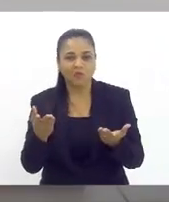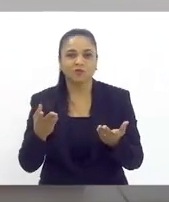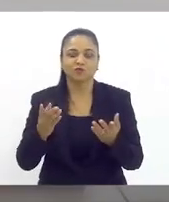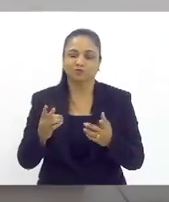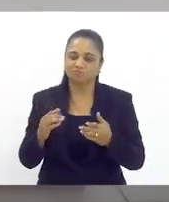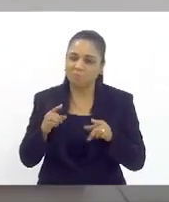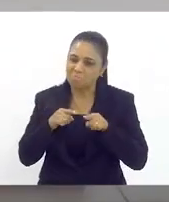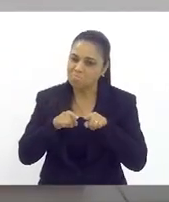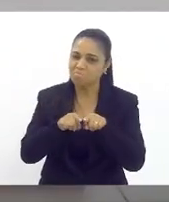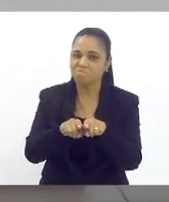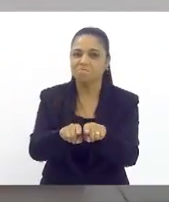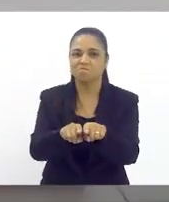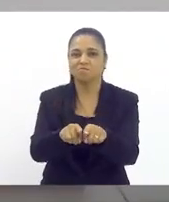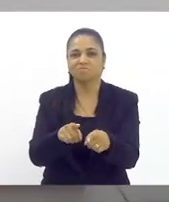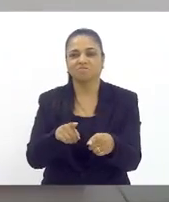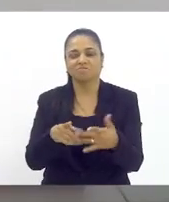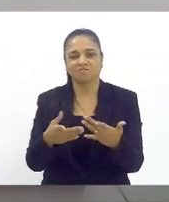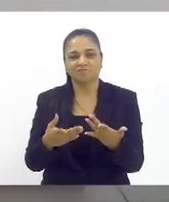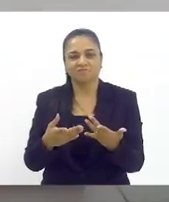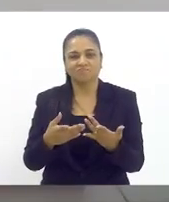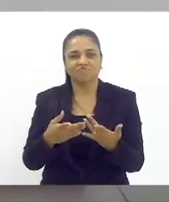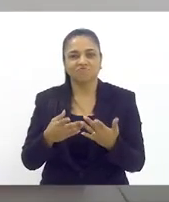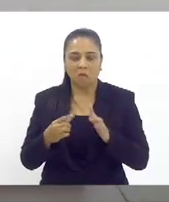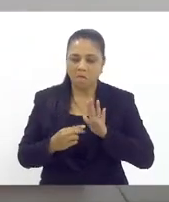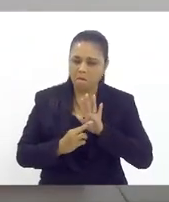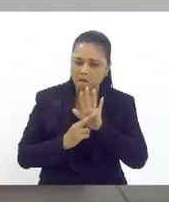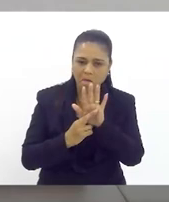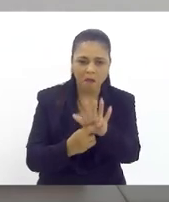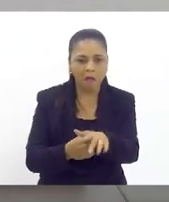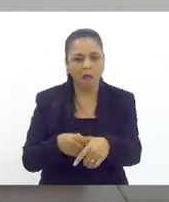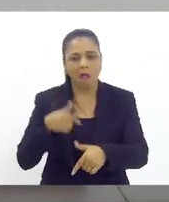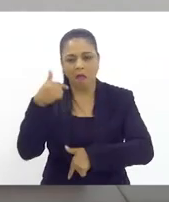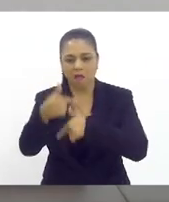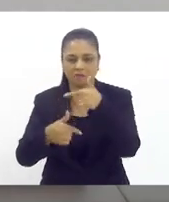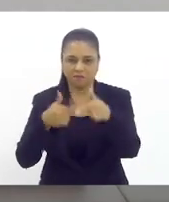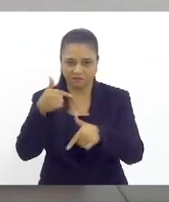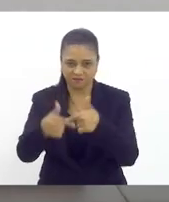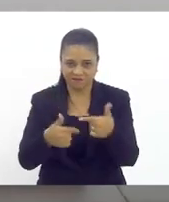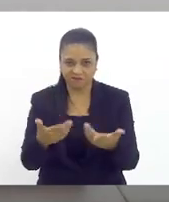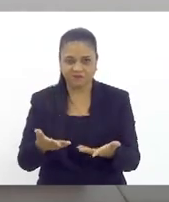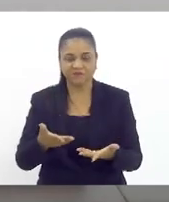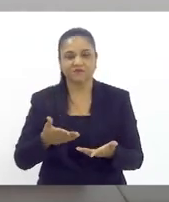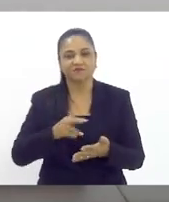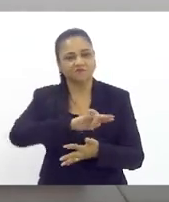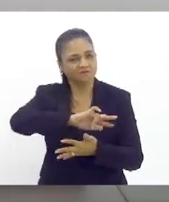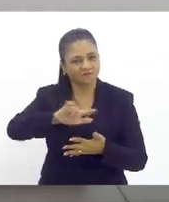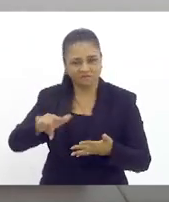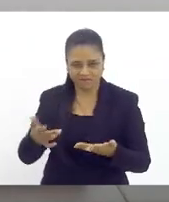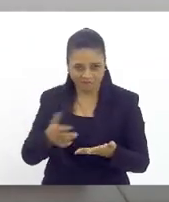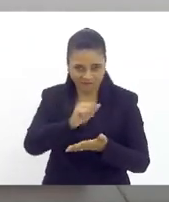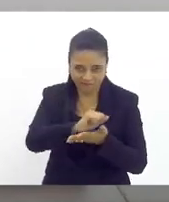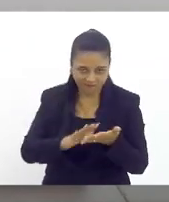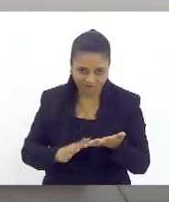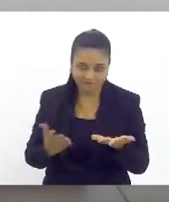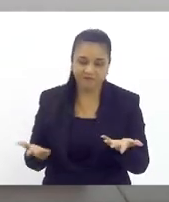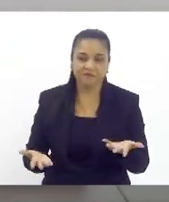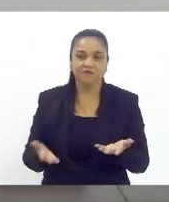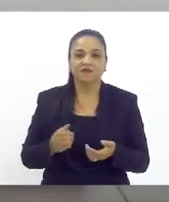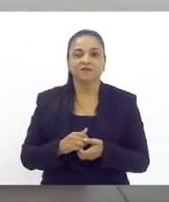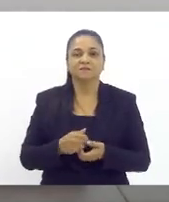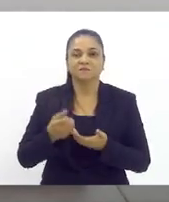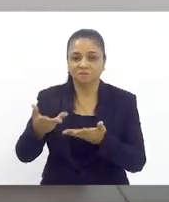parceiros aqui em várias frentes em várias atividades bem-vindos todos então